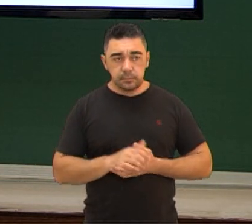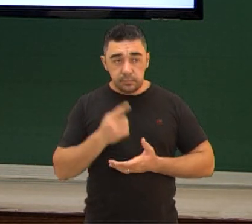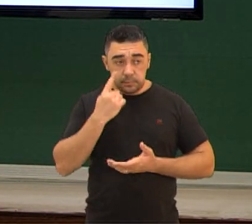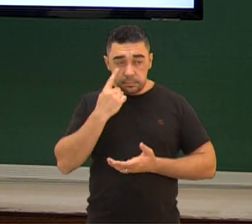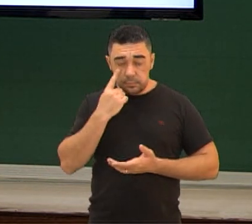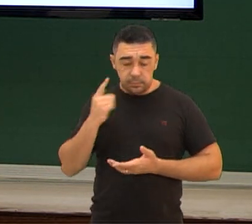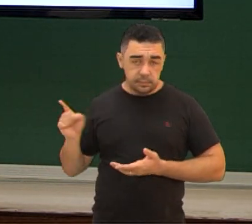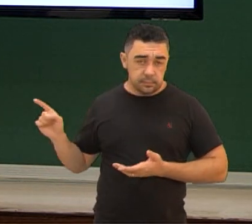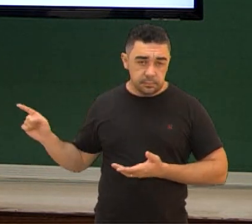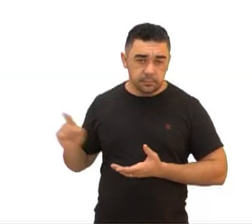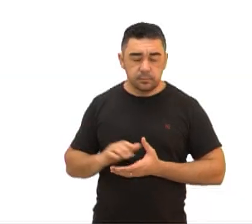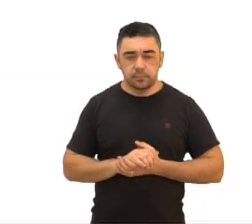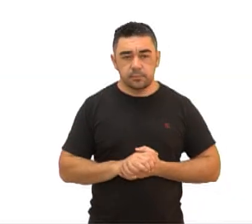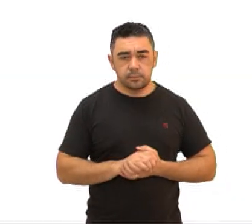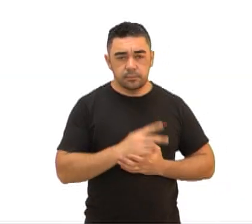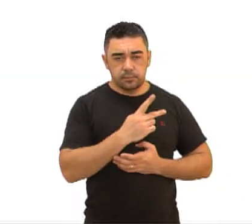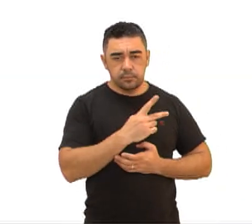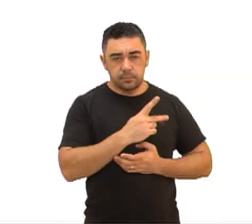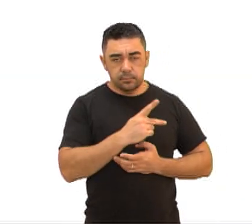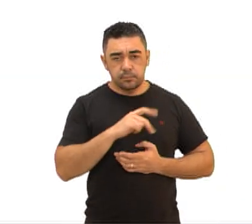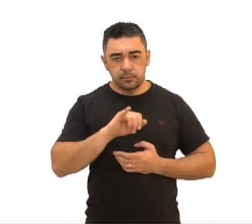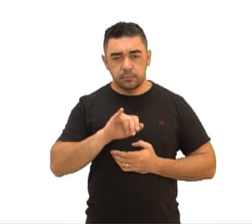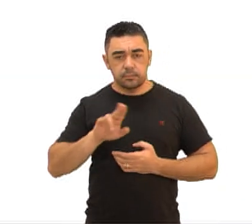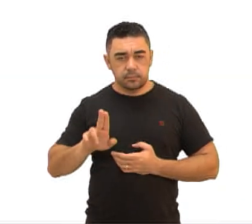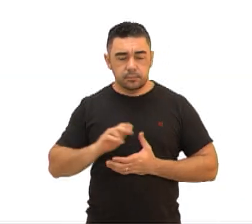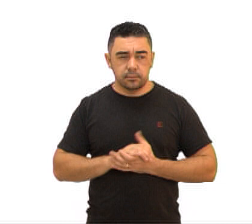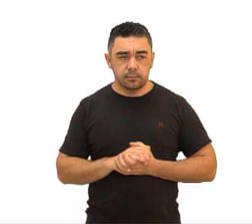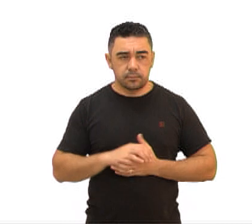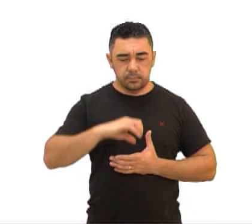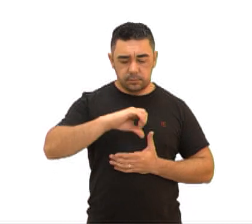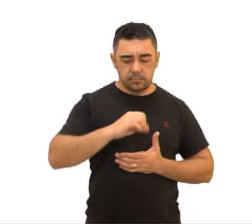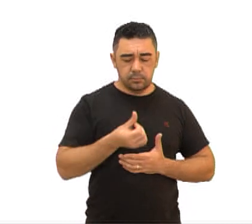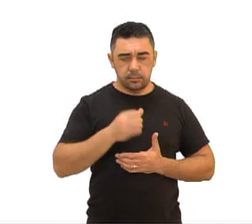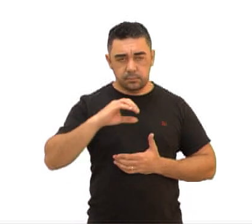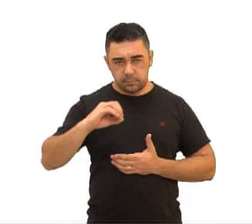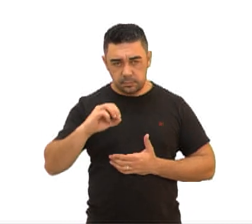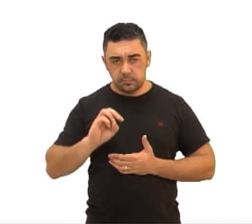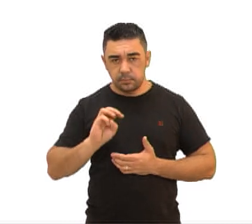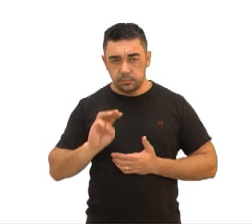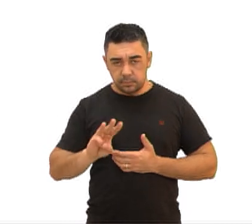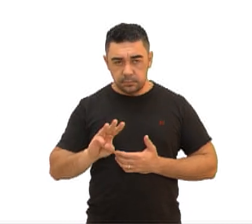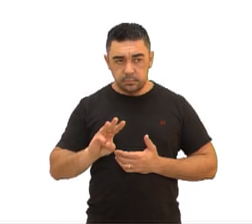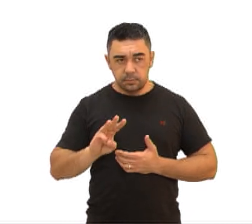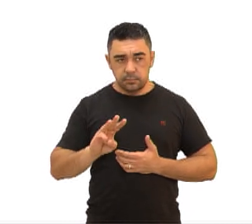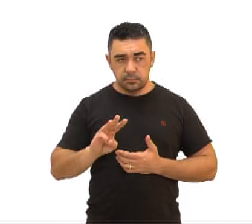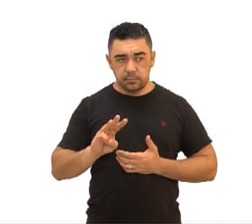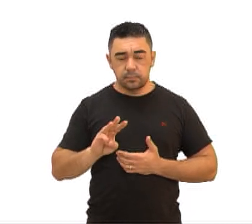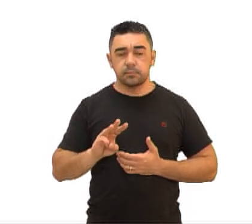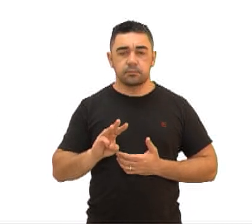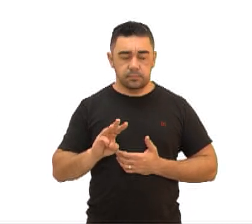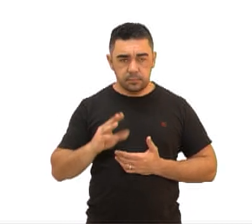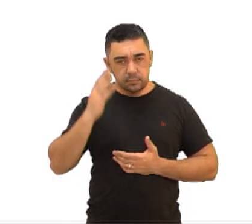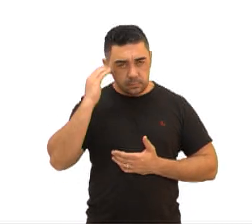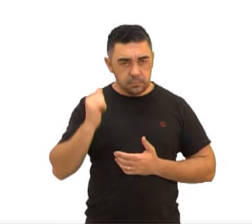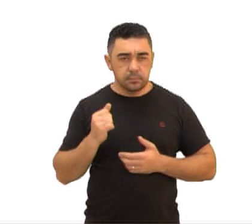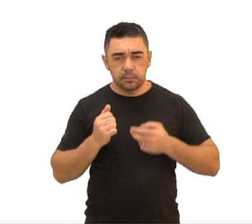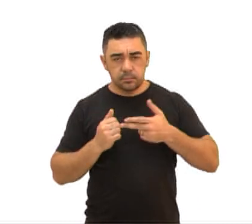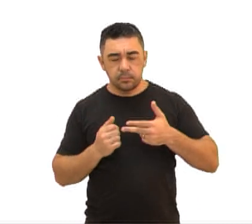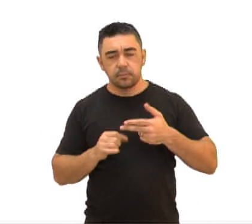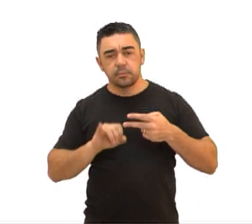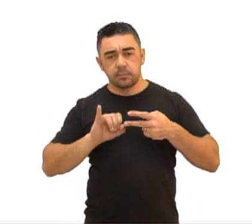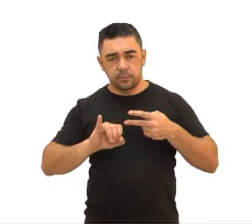Veja só, aplicando π, 960 watts é a potência, a corrente eu quero saber,